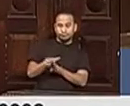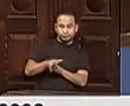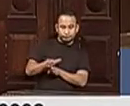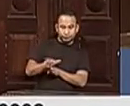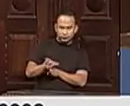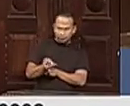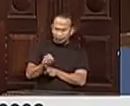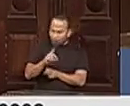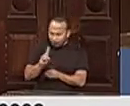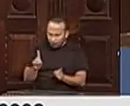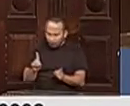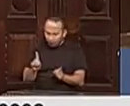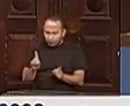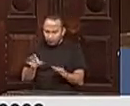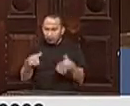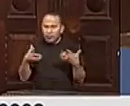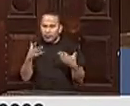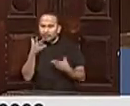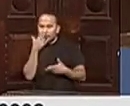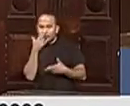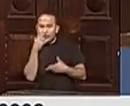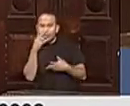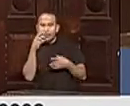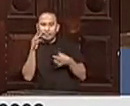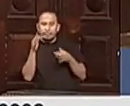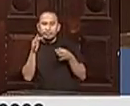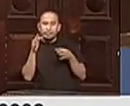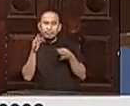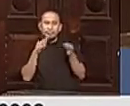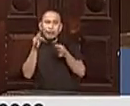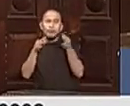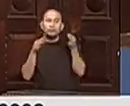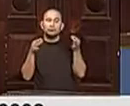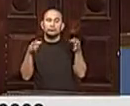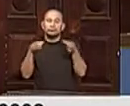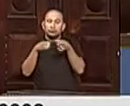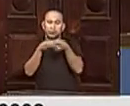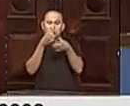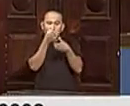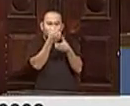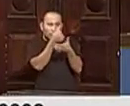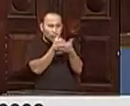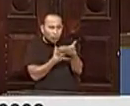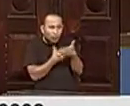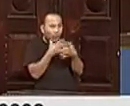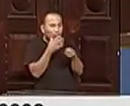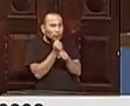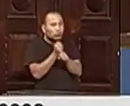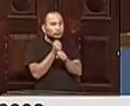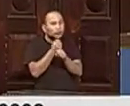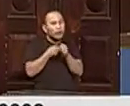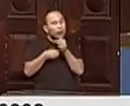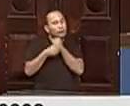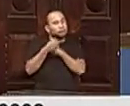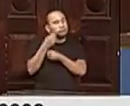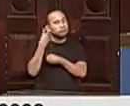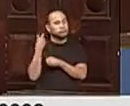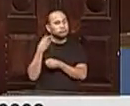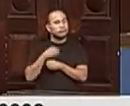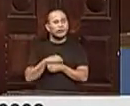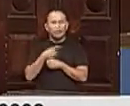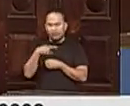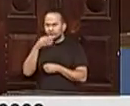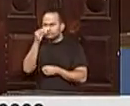não? Qual foi o parecer técnico do Tribunal de Contas nas contas do ano retrasado? Era para rejeitar as contas do